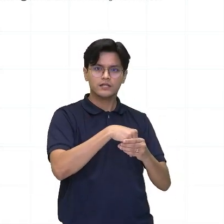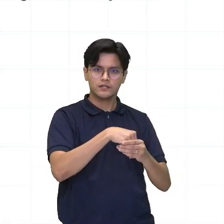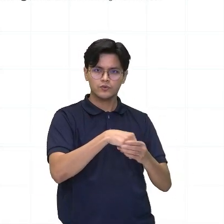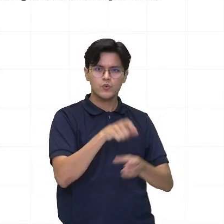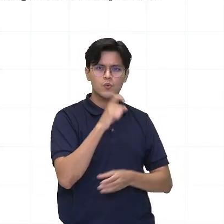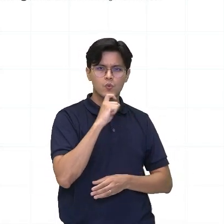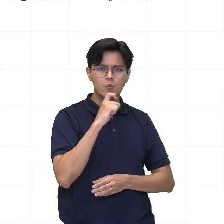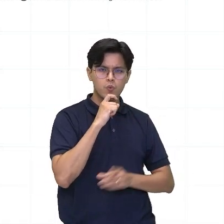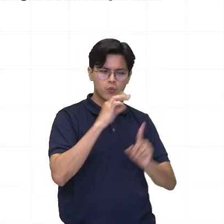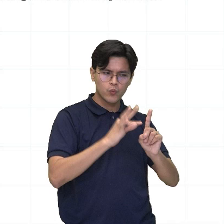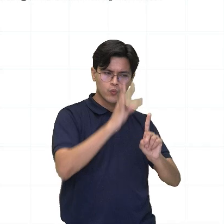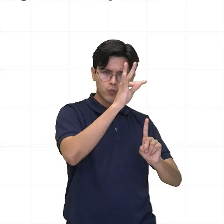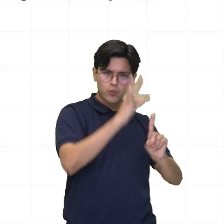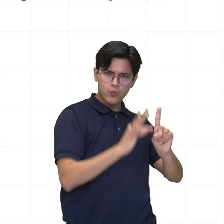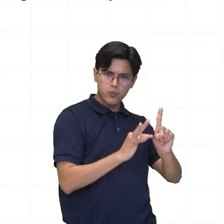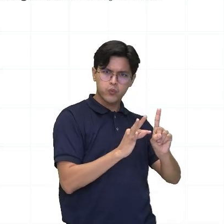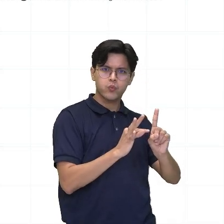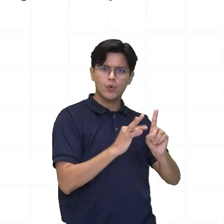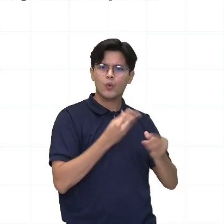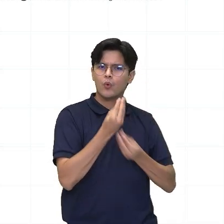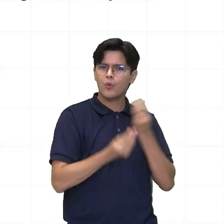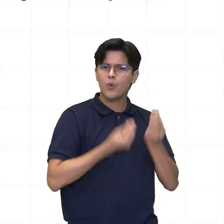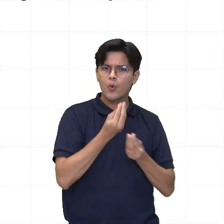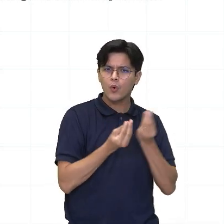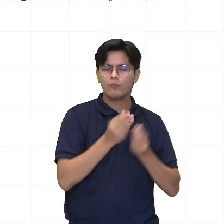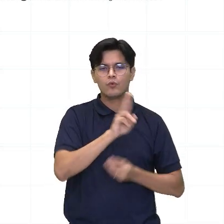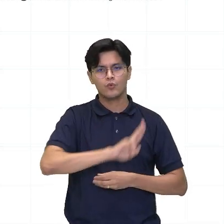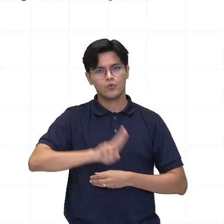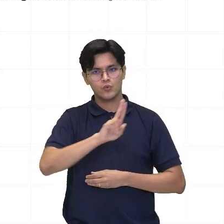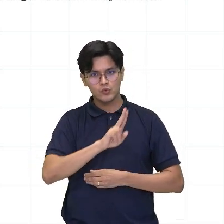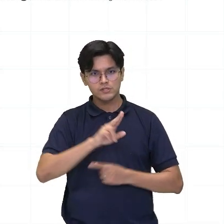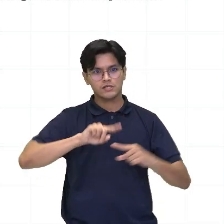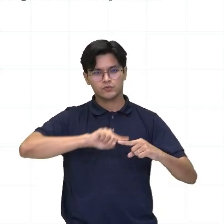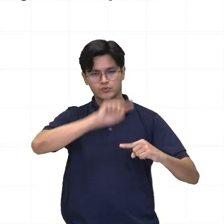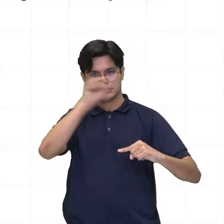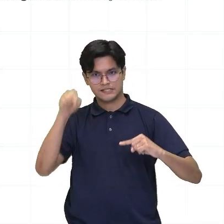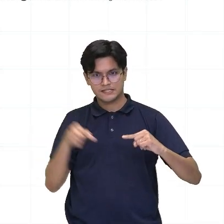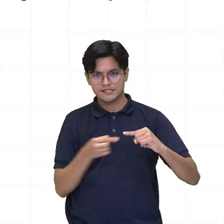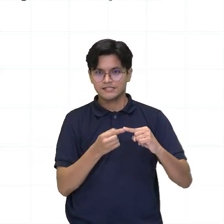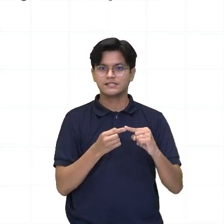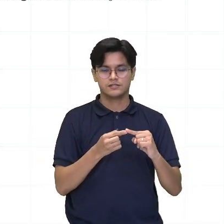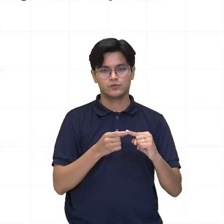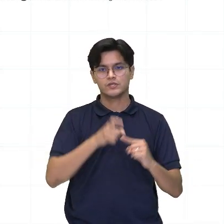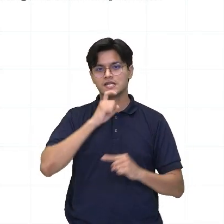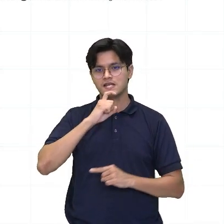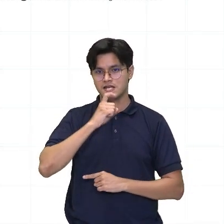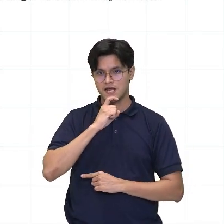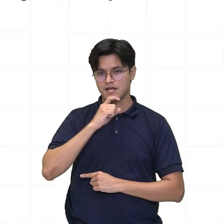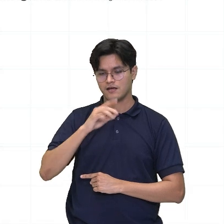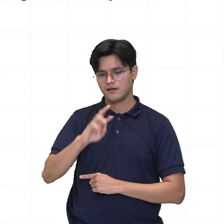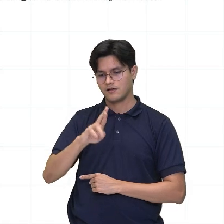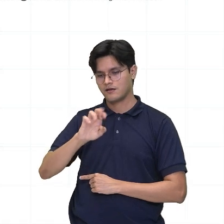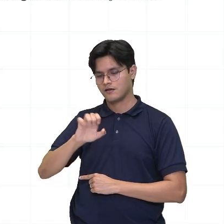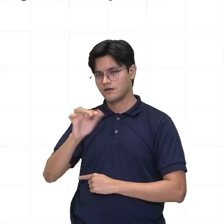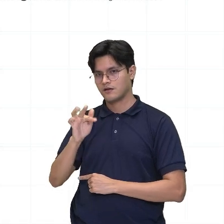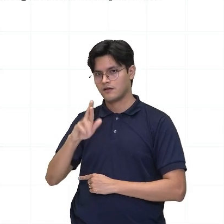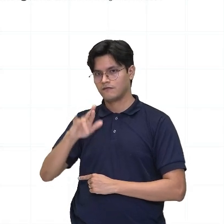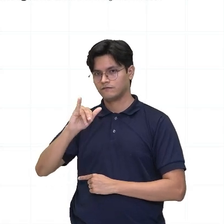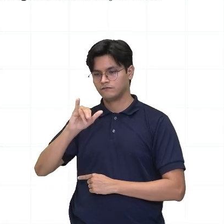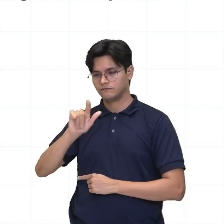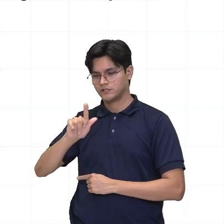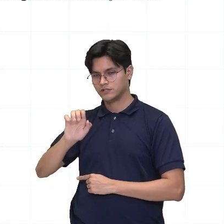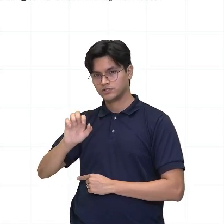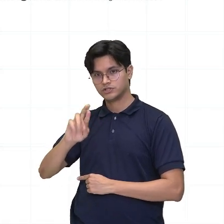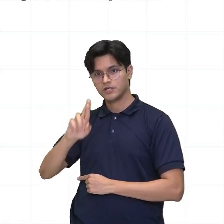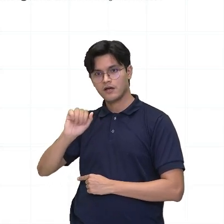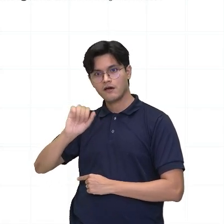de refrigeração, certo? O congelador, localizado na parte superior, observem aí na